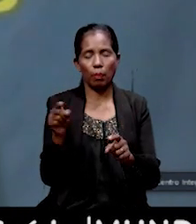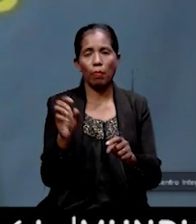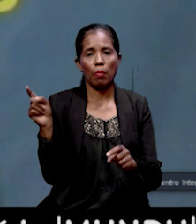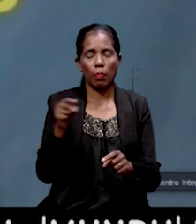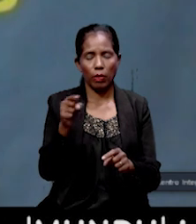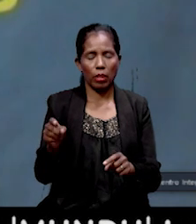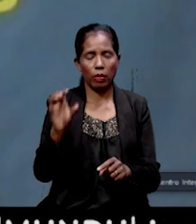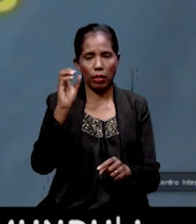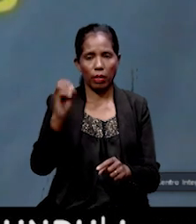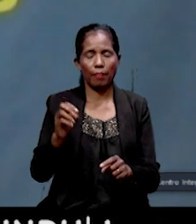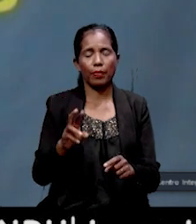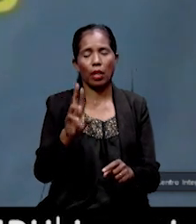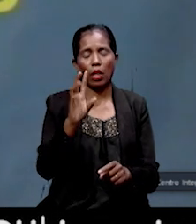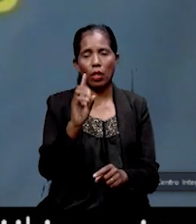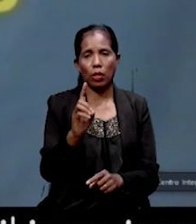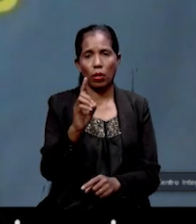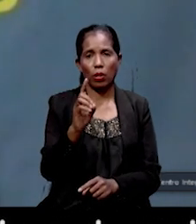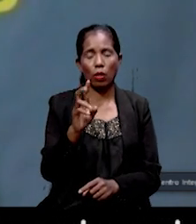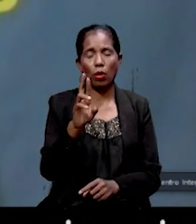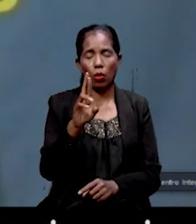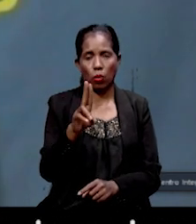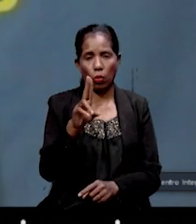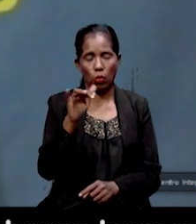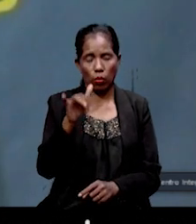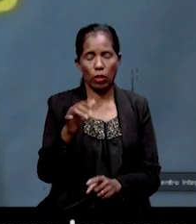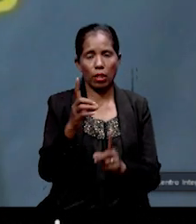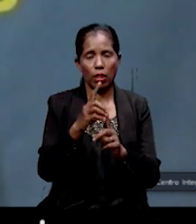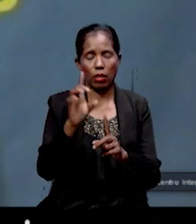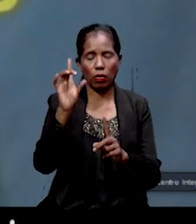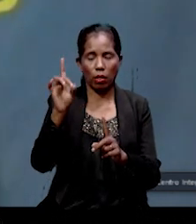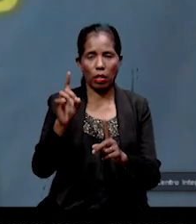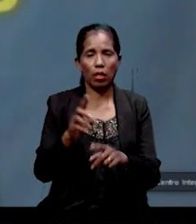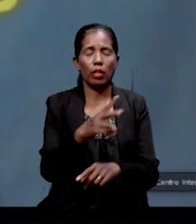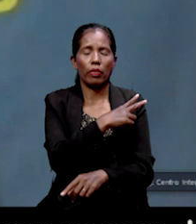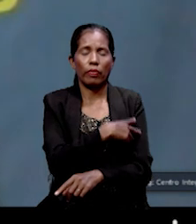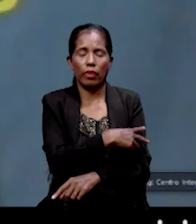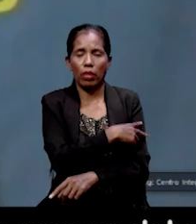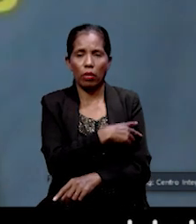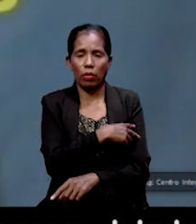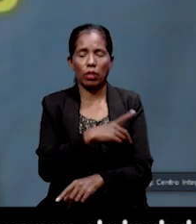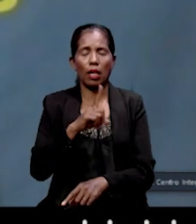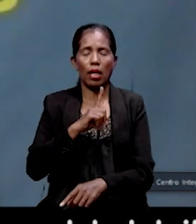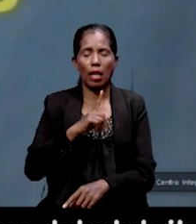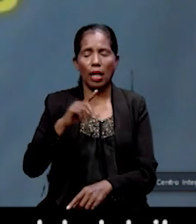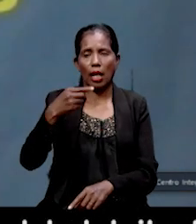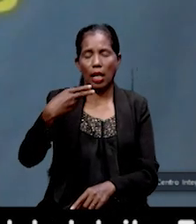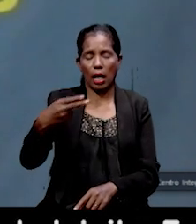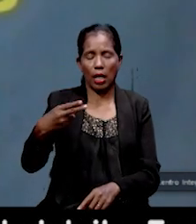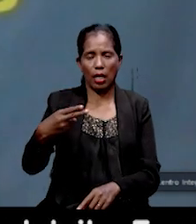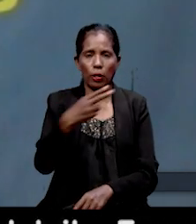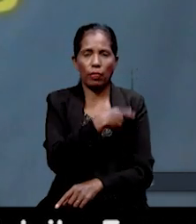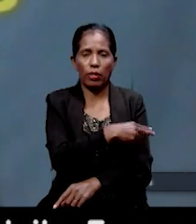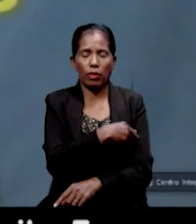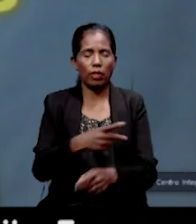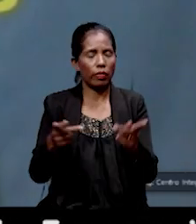Iabibane Ruimos informa, ia Lorongualu fulano, isolamento veracruz, lahane, Hospital Nacional Gido Valadares, no